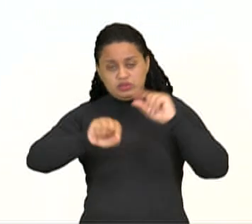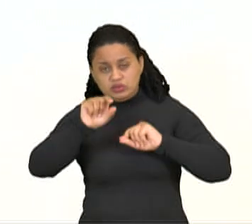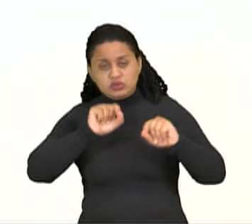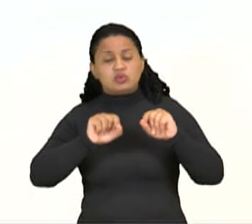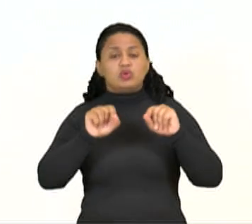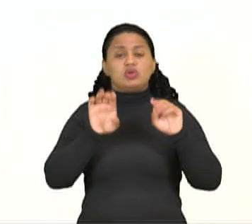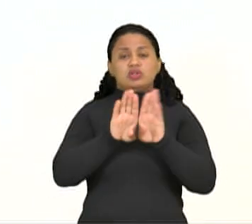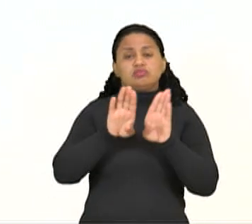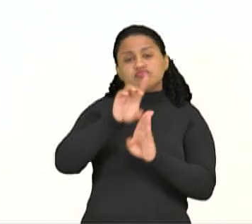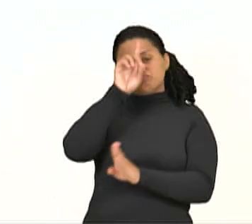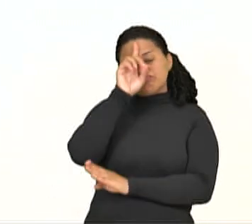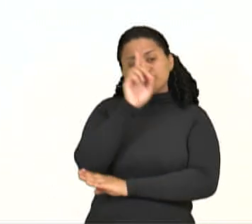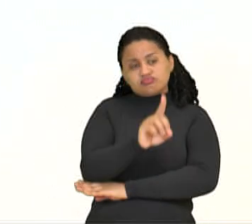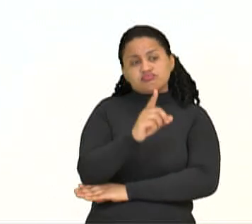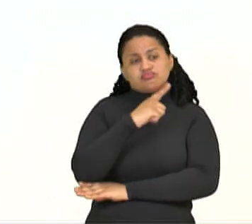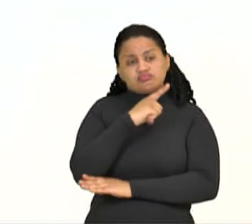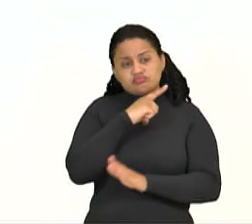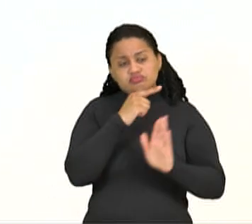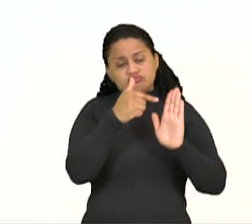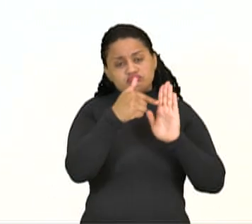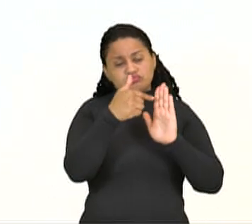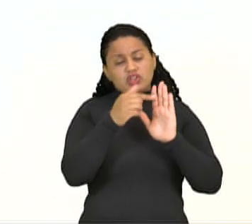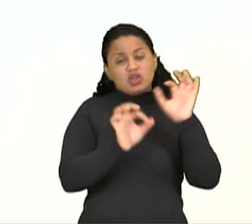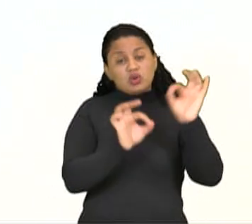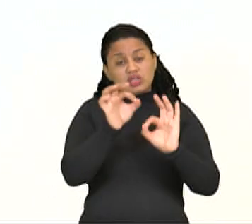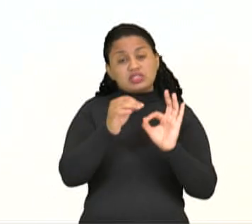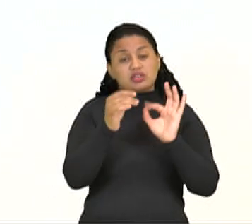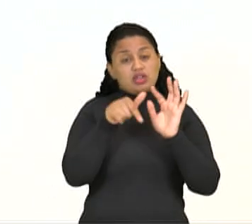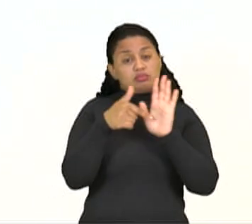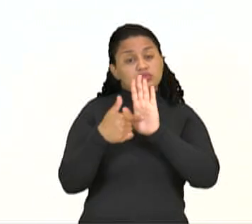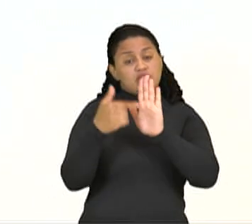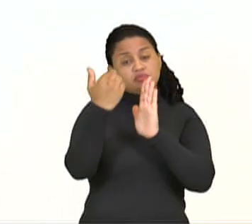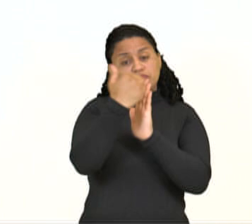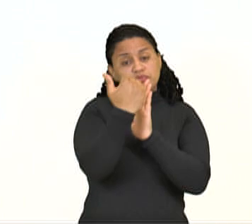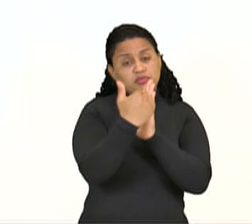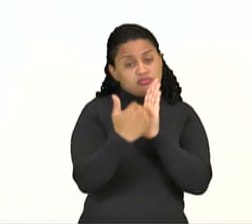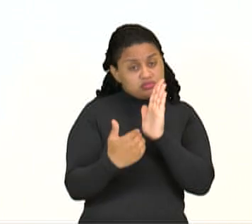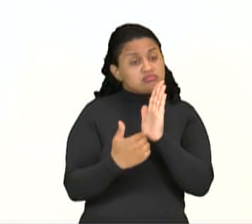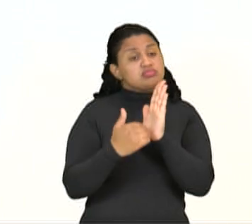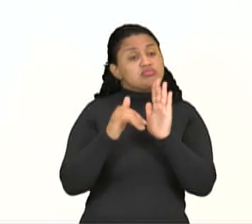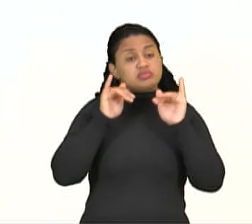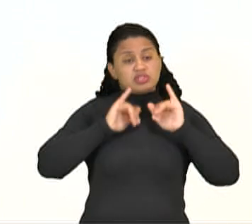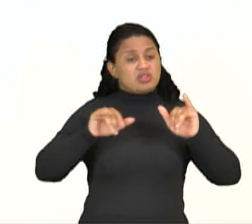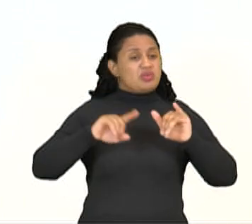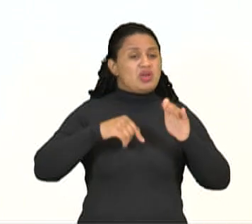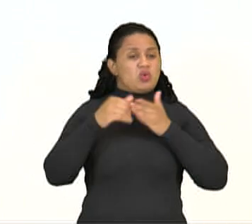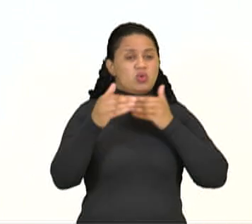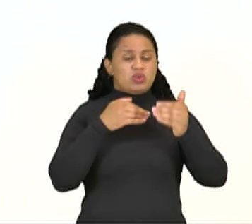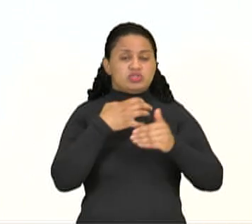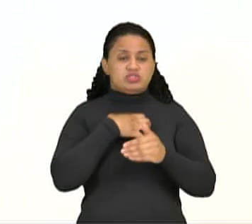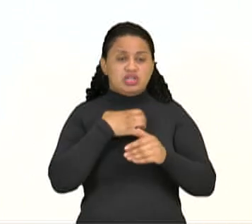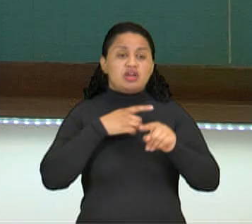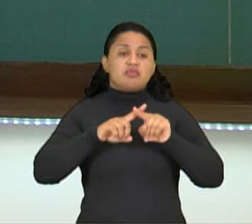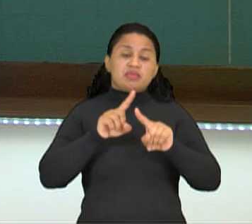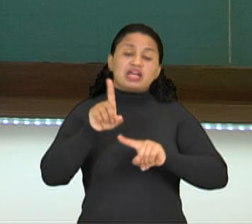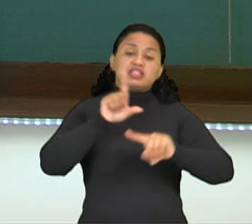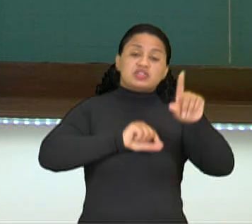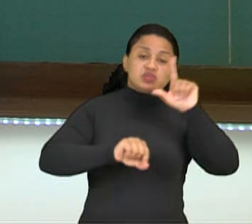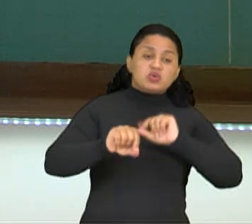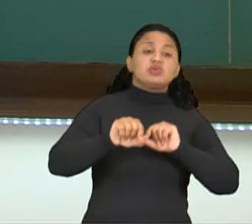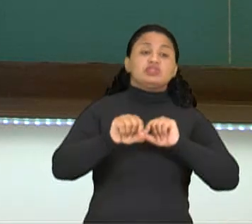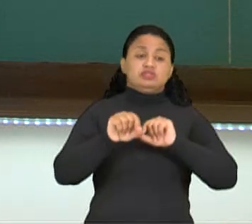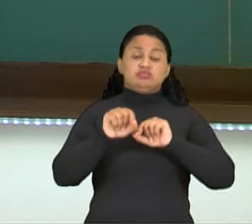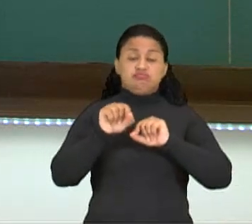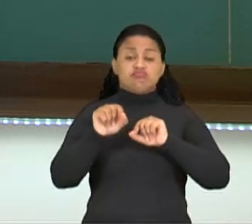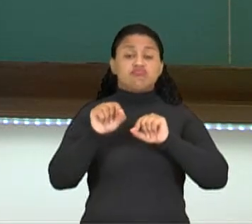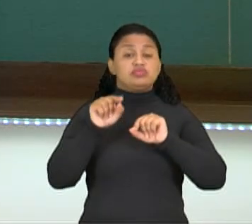e ordem em que são apresentados os fatos de uma notícia, que não é aleatória, que é escolhida, que é